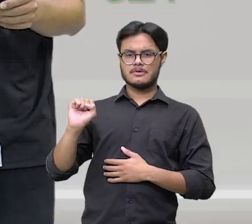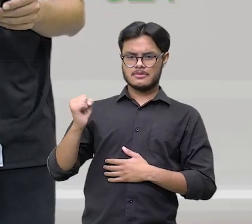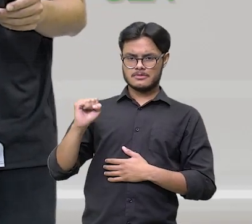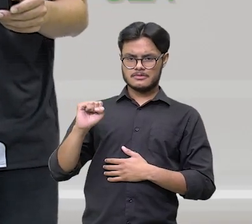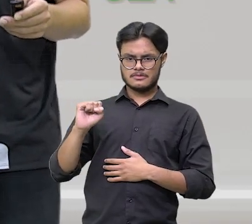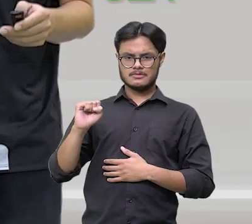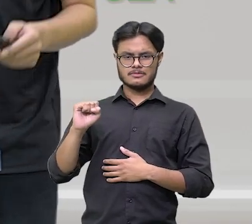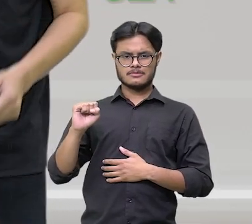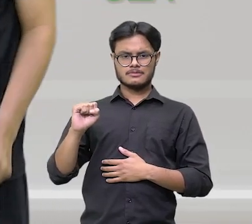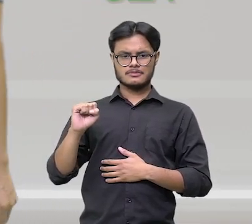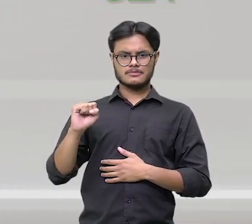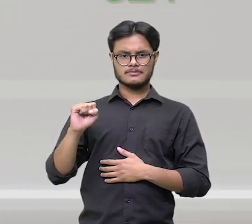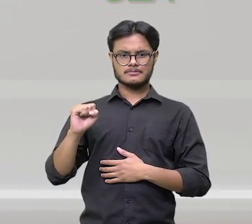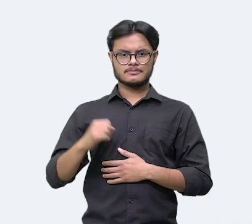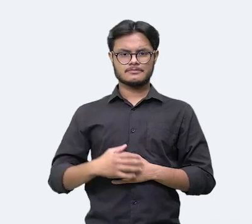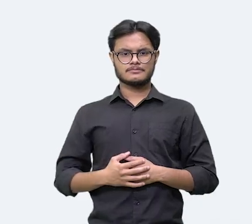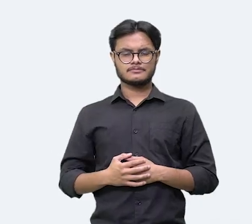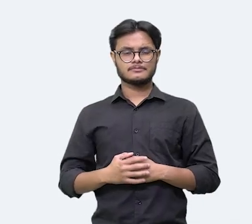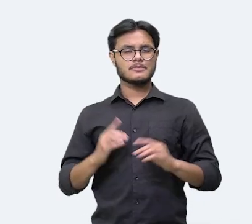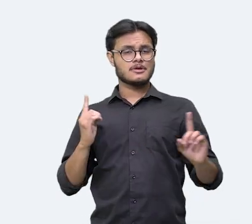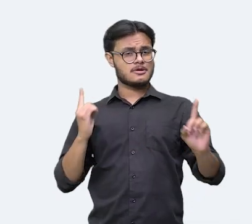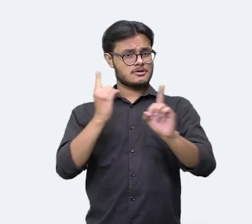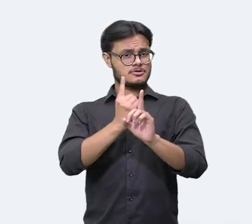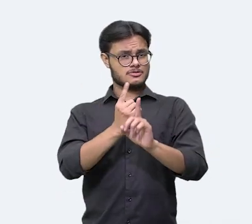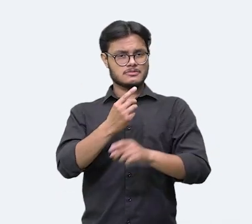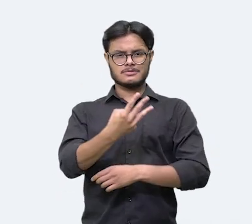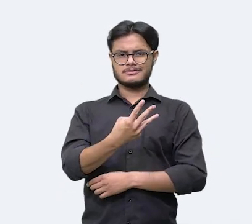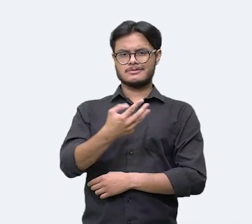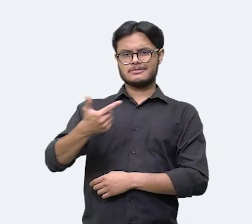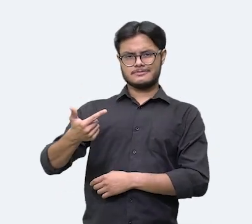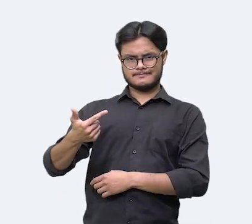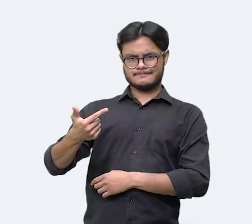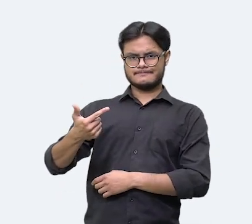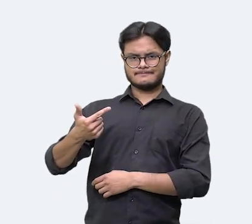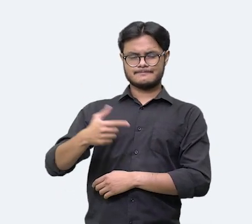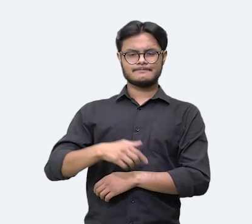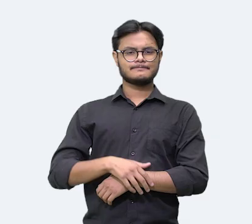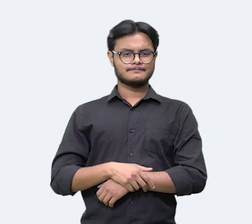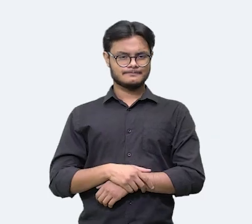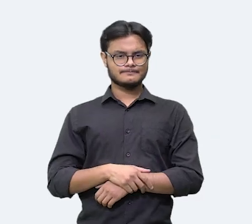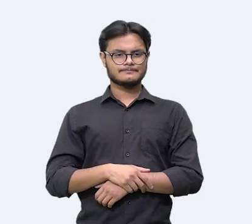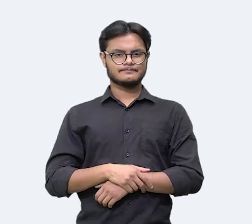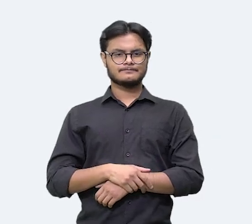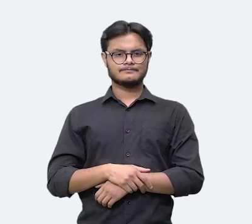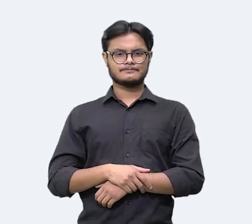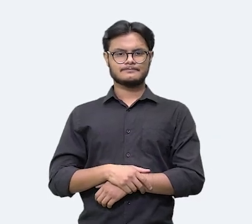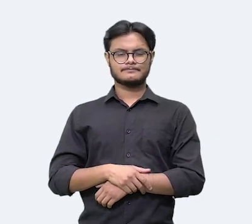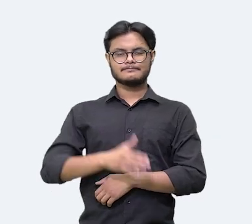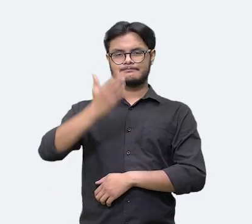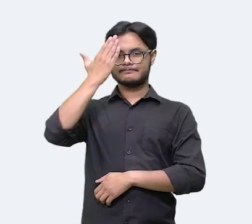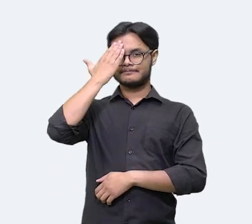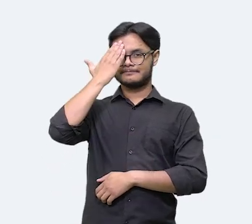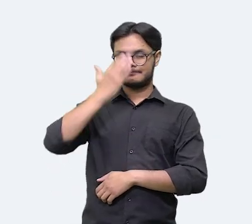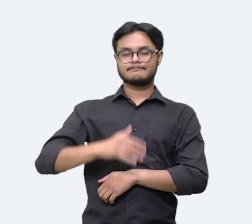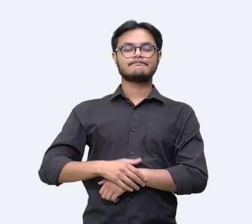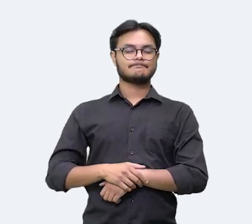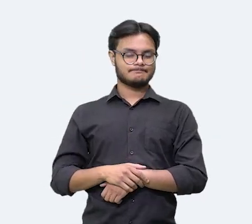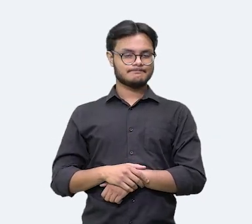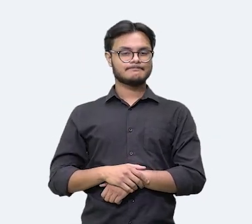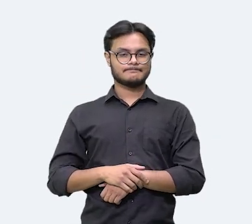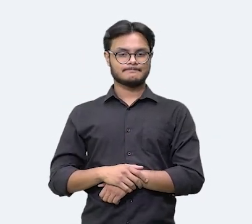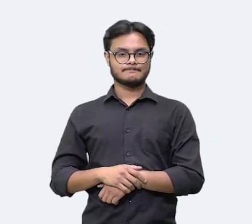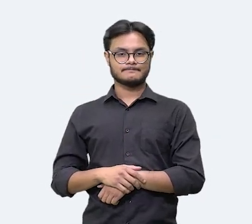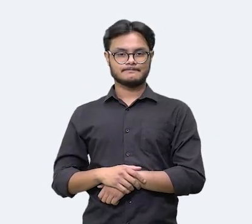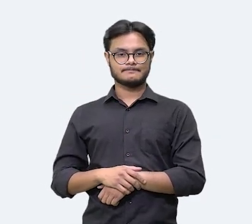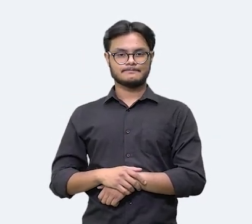4 microfarad, né? E vezes 8 volts. O farad, eu sei que é Coulomb por Volt, eu cancelo a